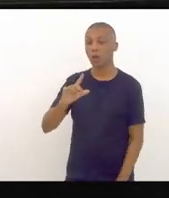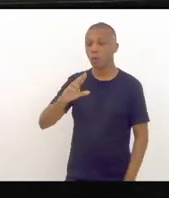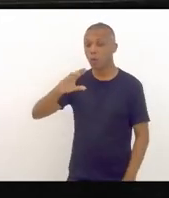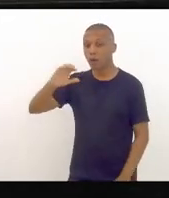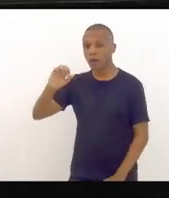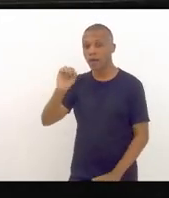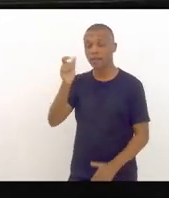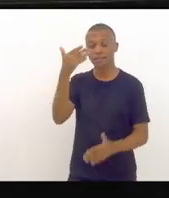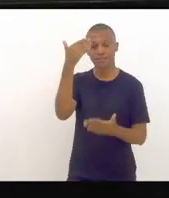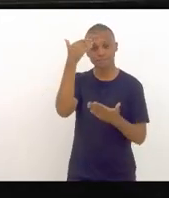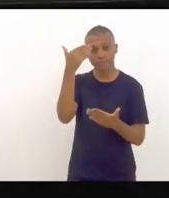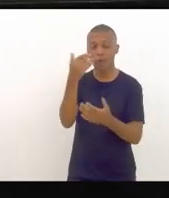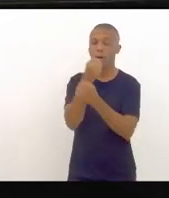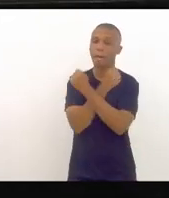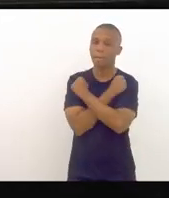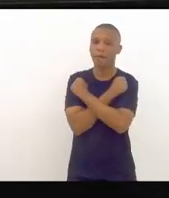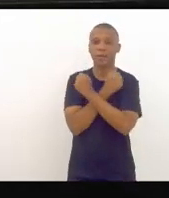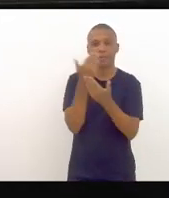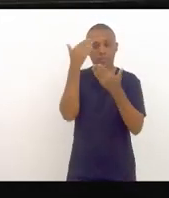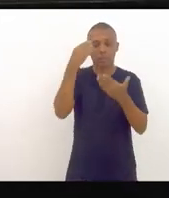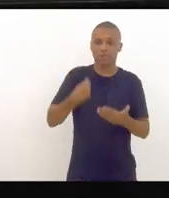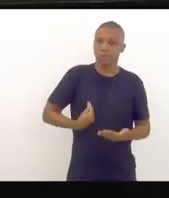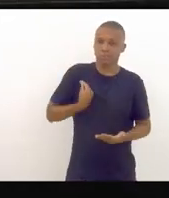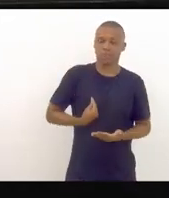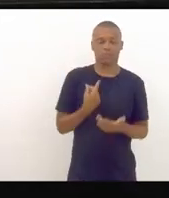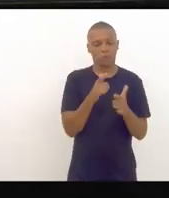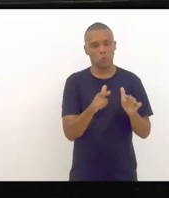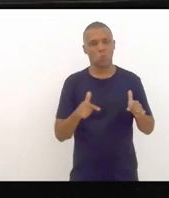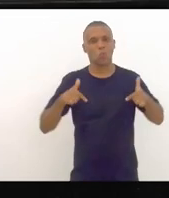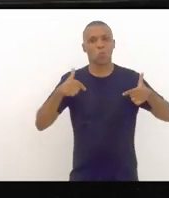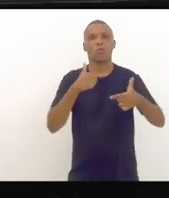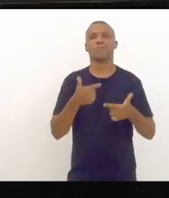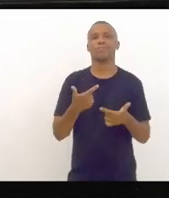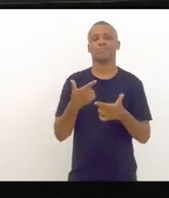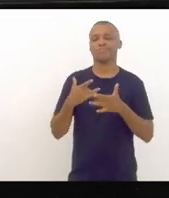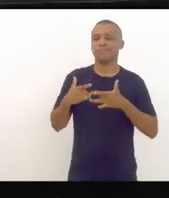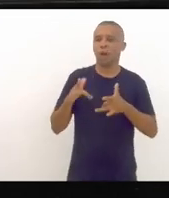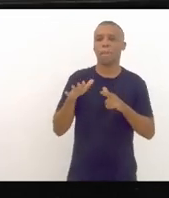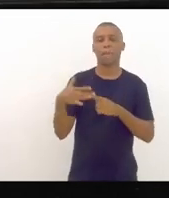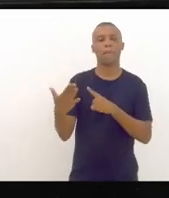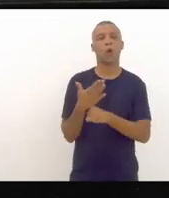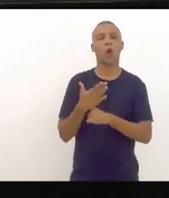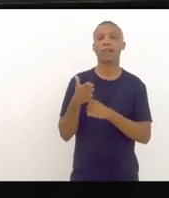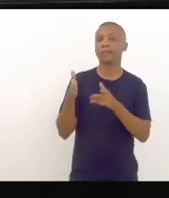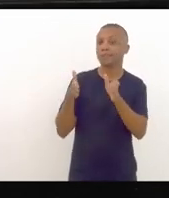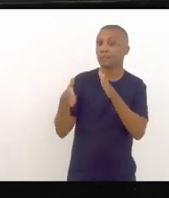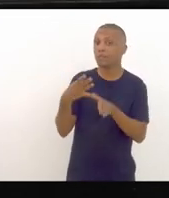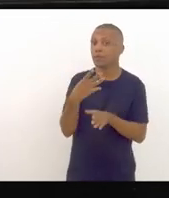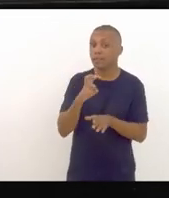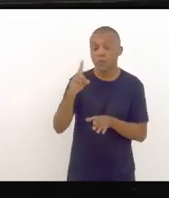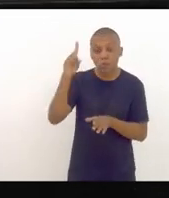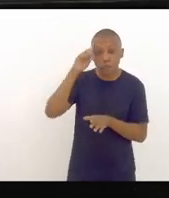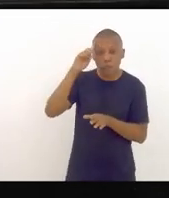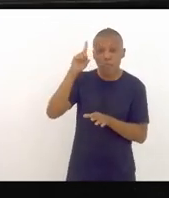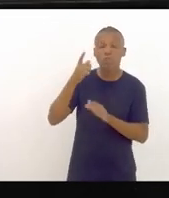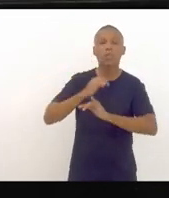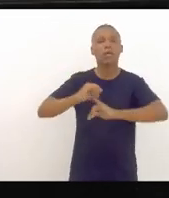abraço e agradecer a todos presentes. Muito obrigado porque fizeram por mim nesses 45 dias de campanha que